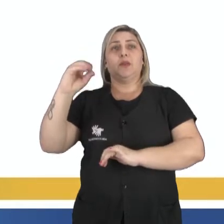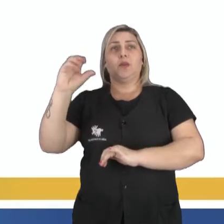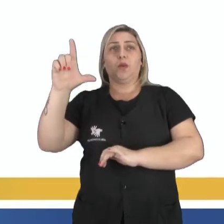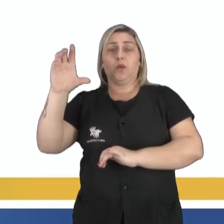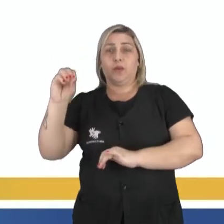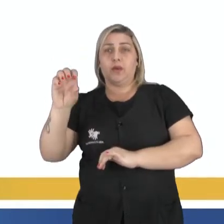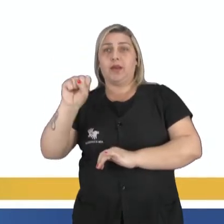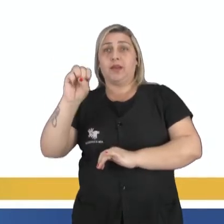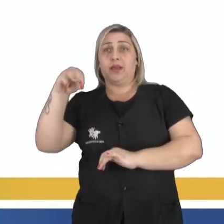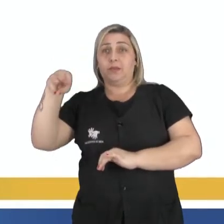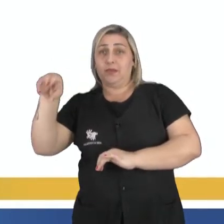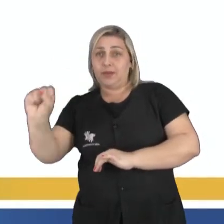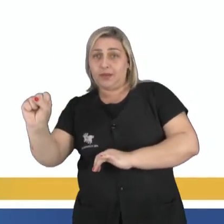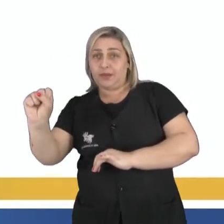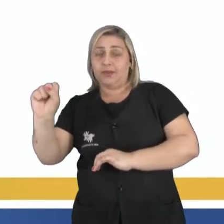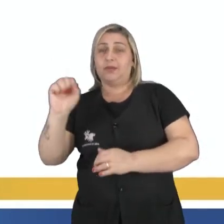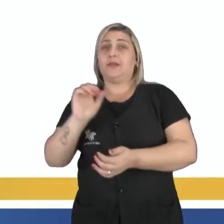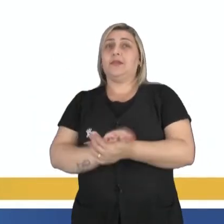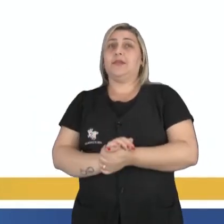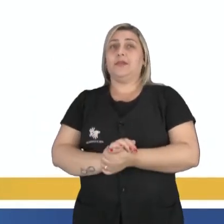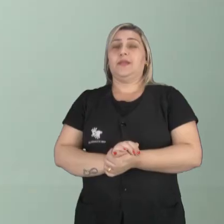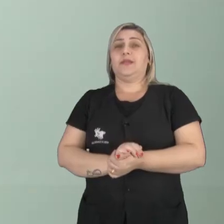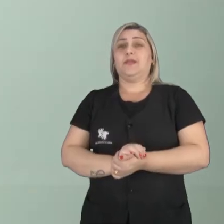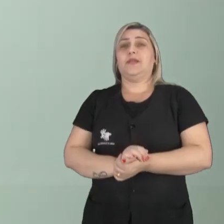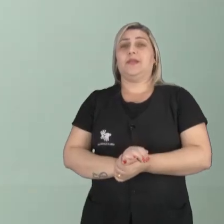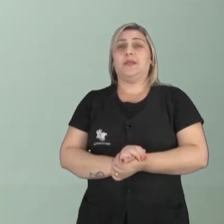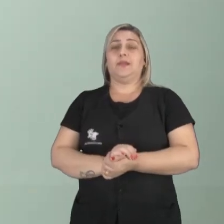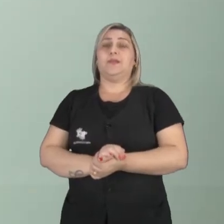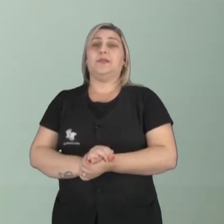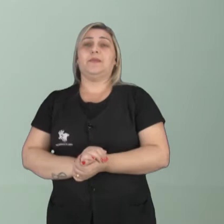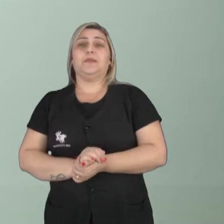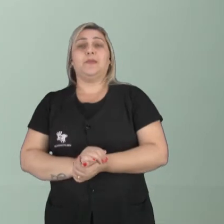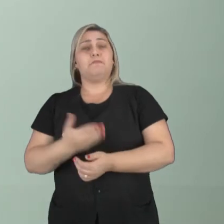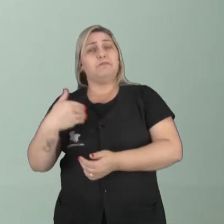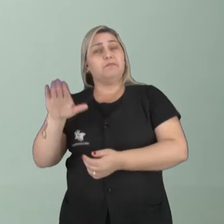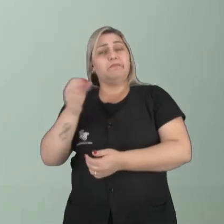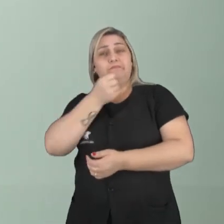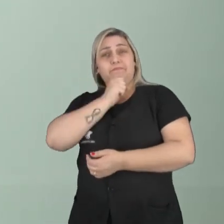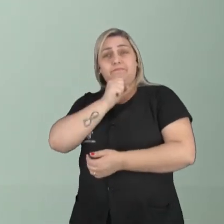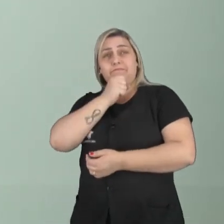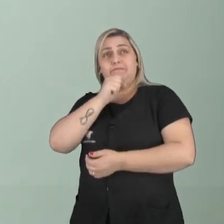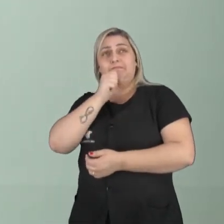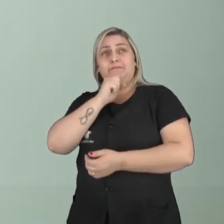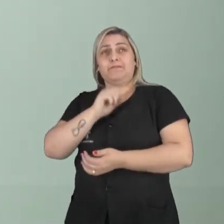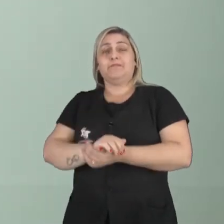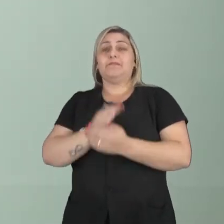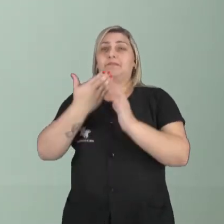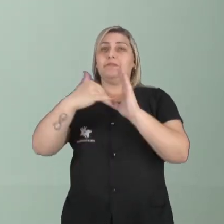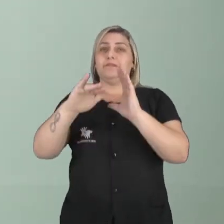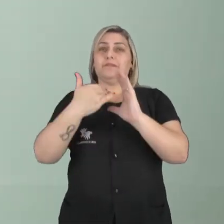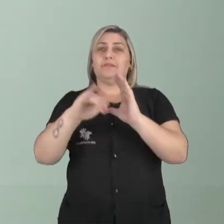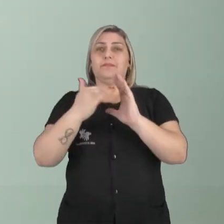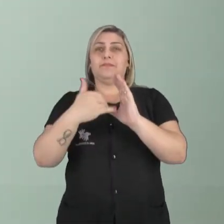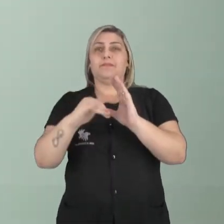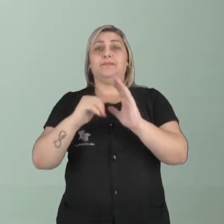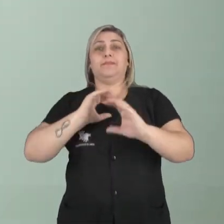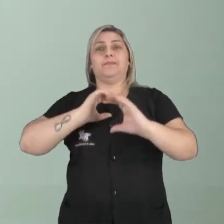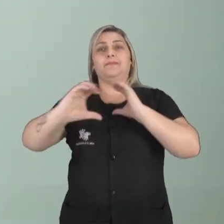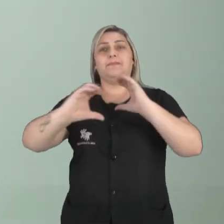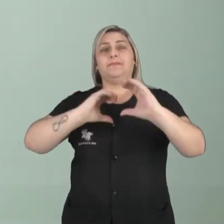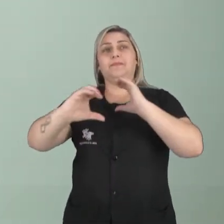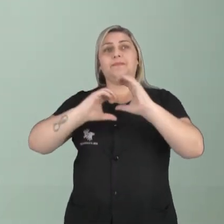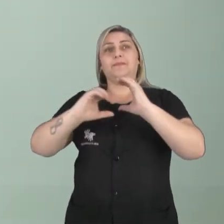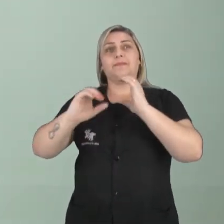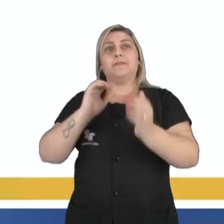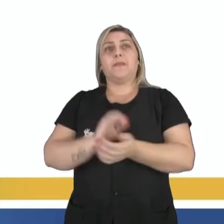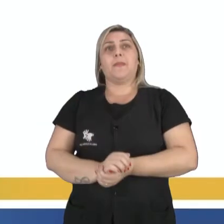de SMS. Sabe? SMS aí, para quem é mais antigo, é aquela forma de se comunicar por mensagem,